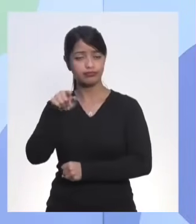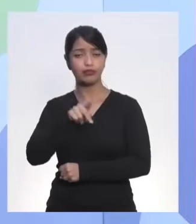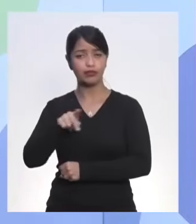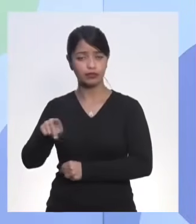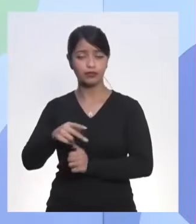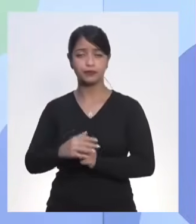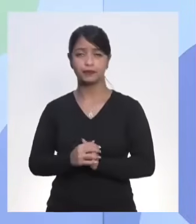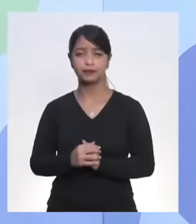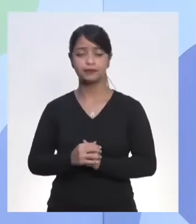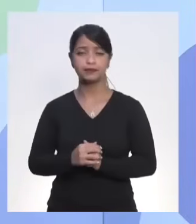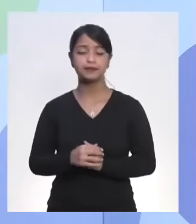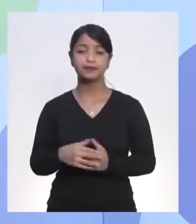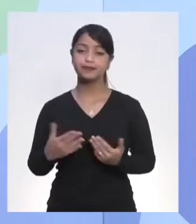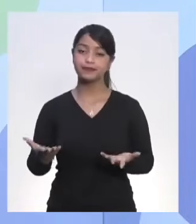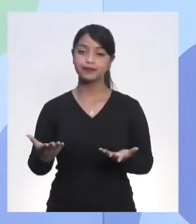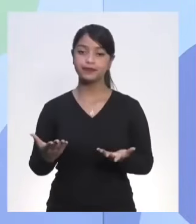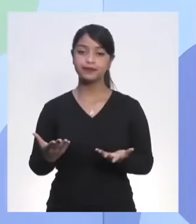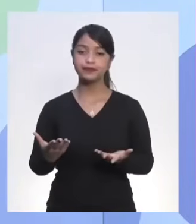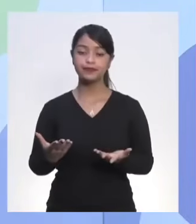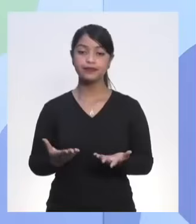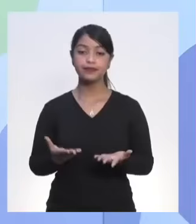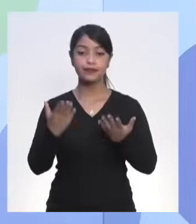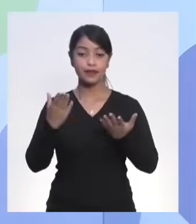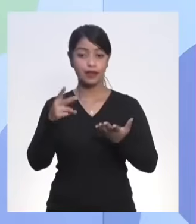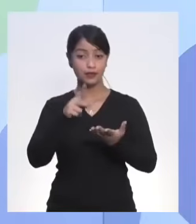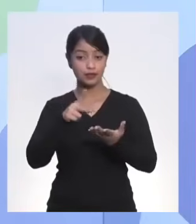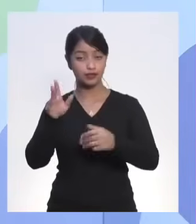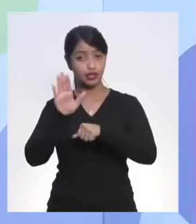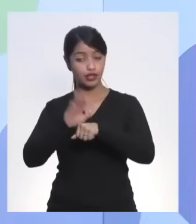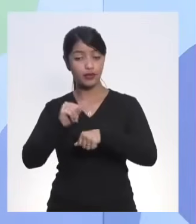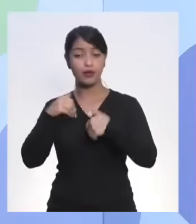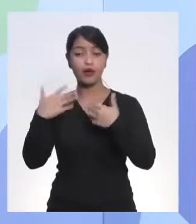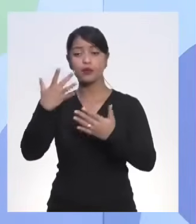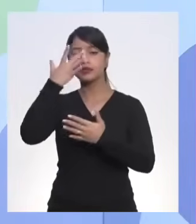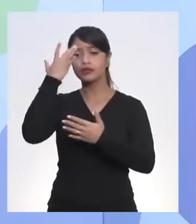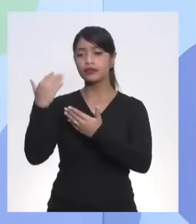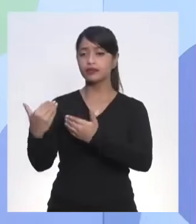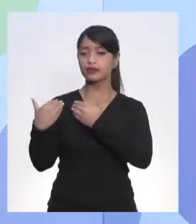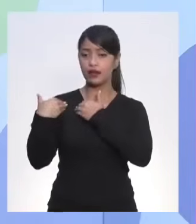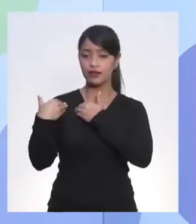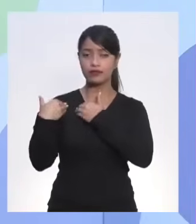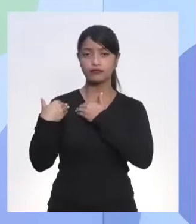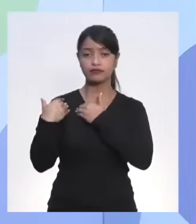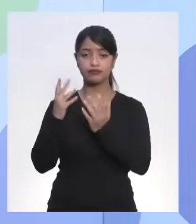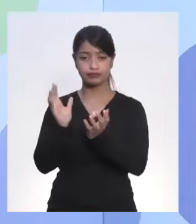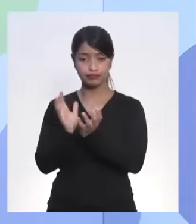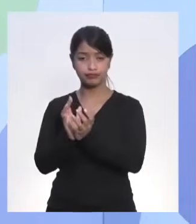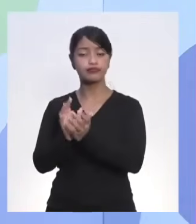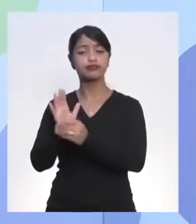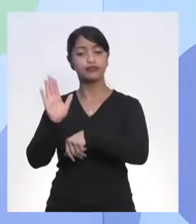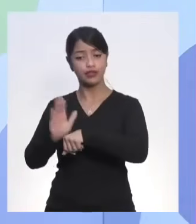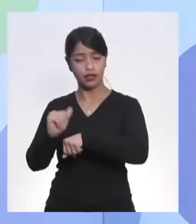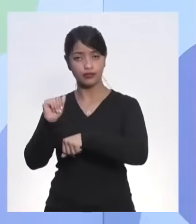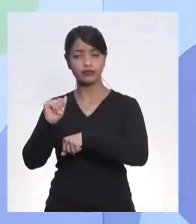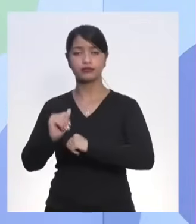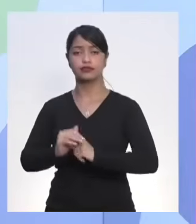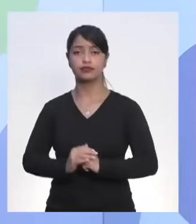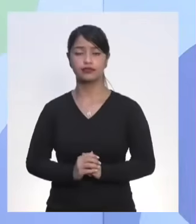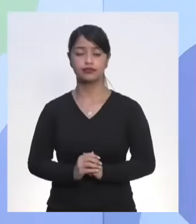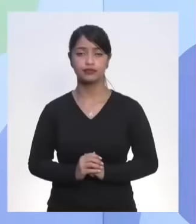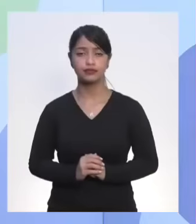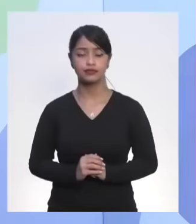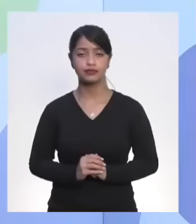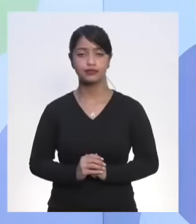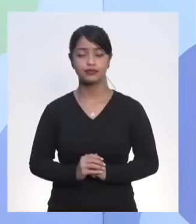pega um professor como, de repente, uma possibilidade de um responsável até pela equipe, né? Talvez, nesse contexto, não só